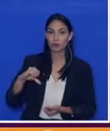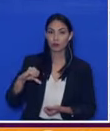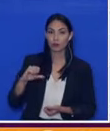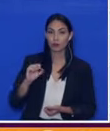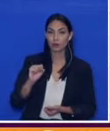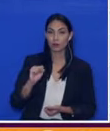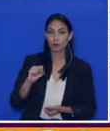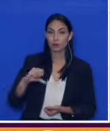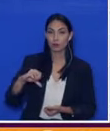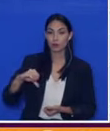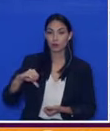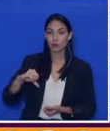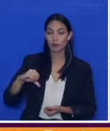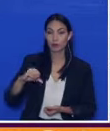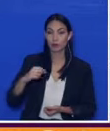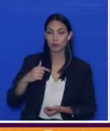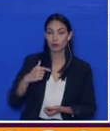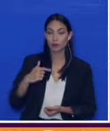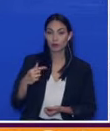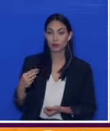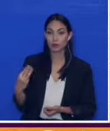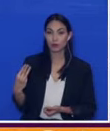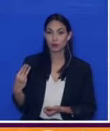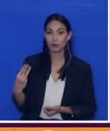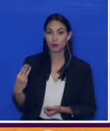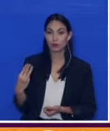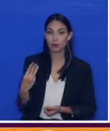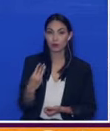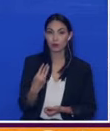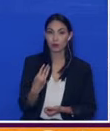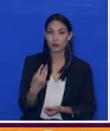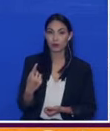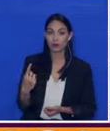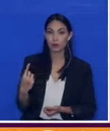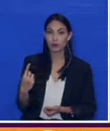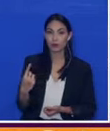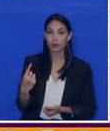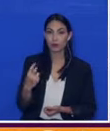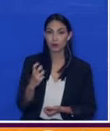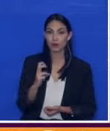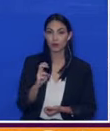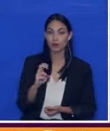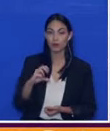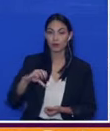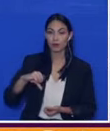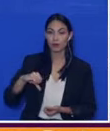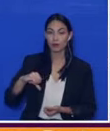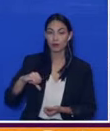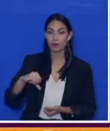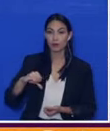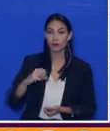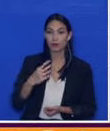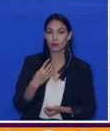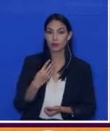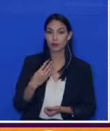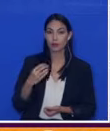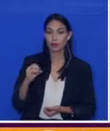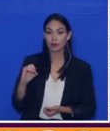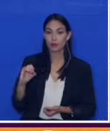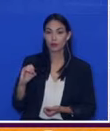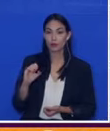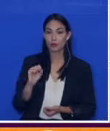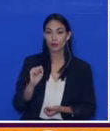49, 89, 73, 31, 59,